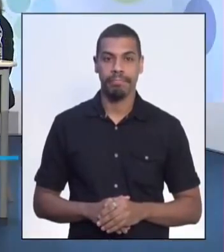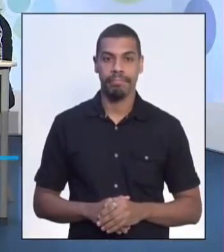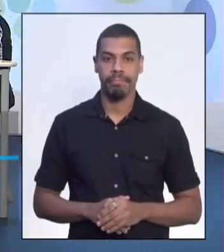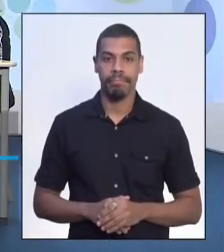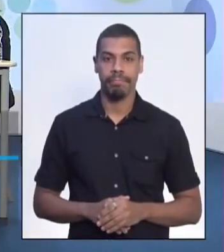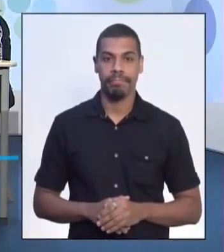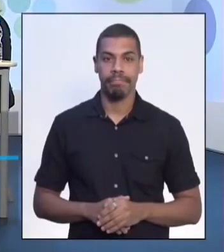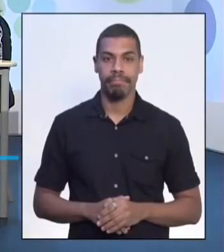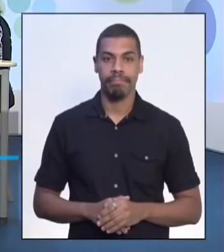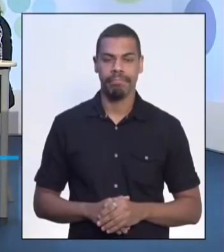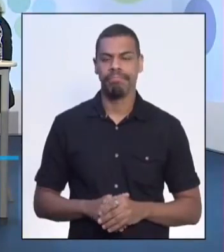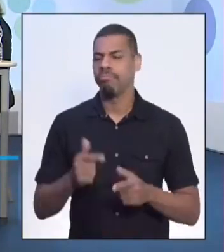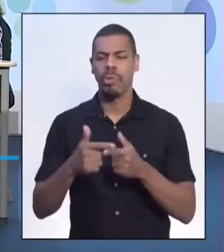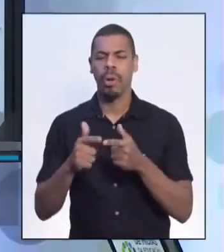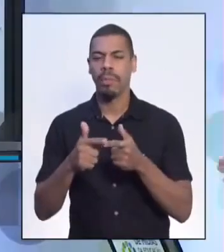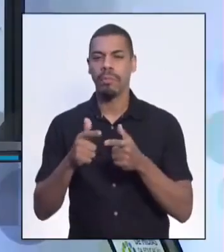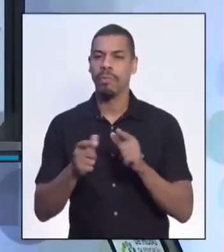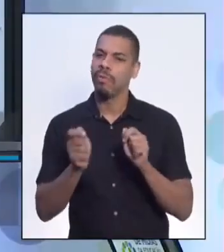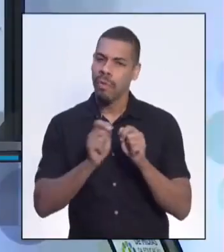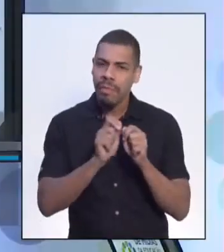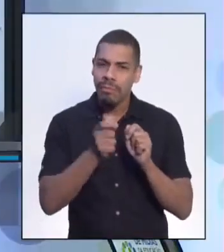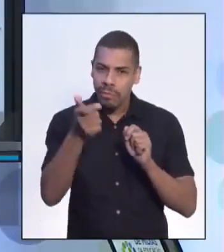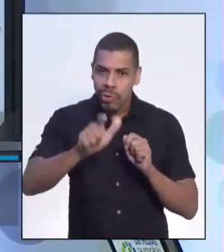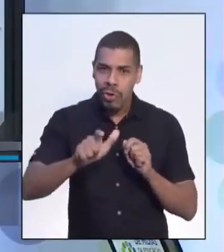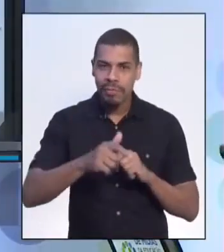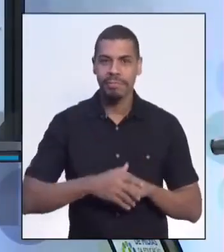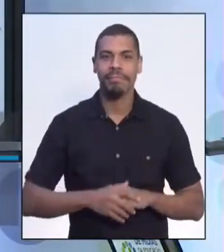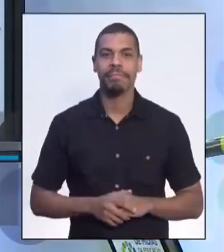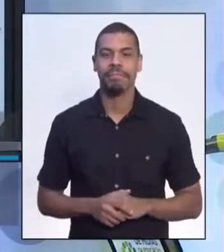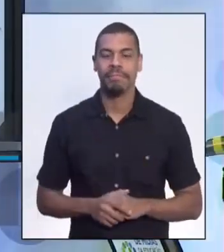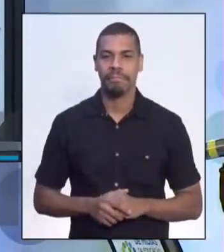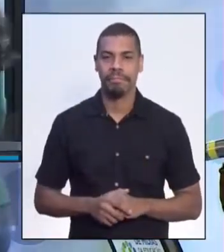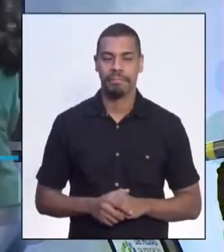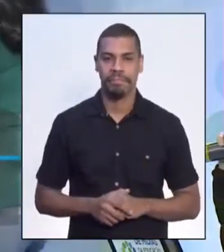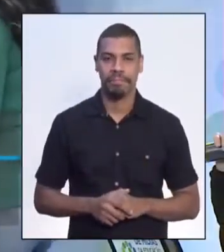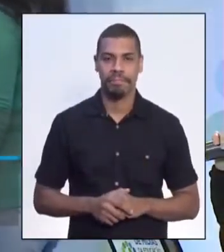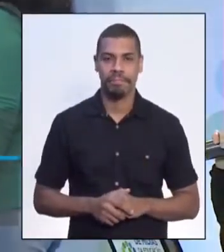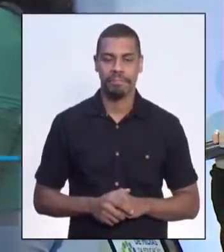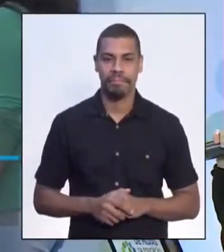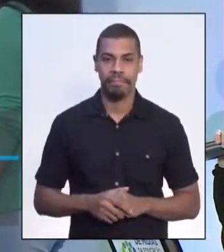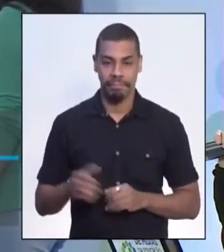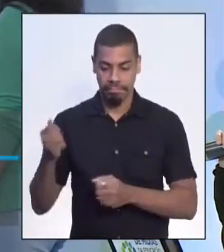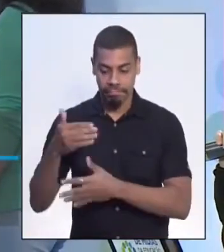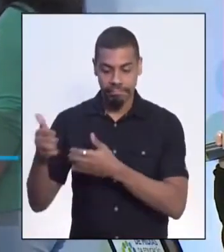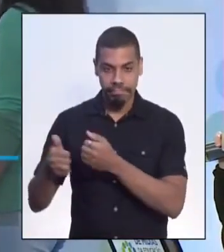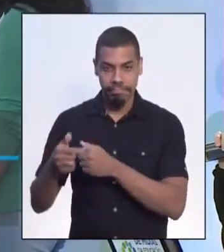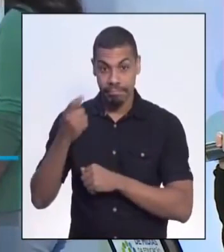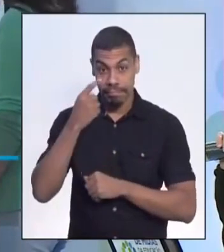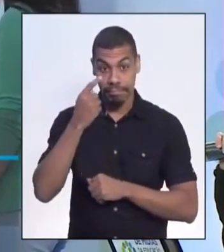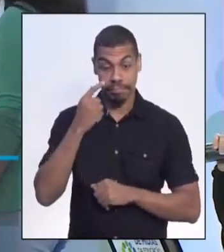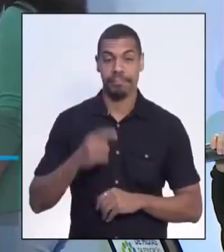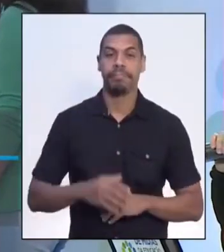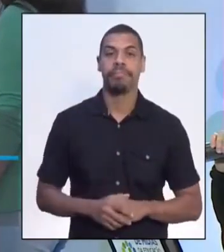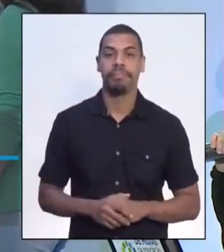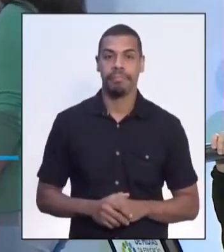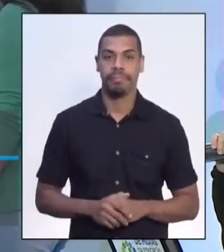Bom, sumiu. Não tem problema. A gente faz de novo, né? Vou voltar no anterior para fazer lá. Fica mais